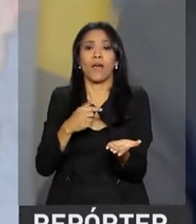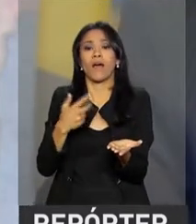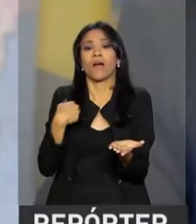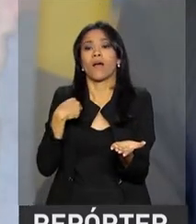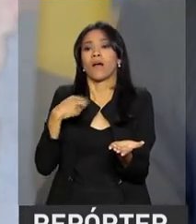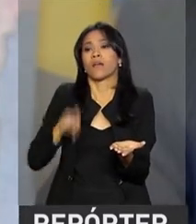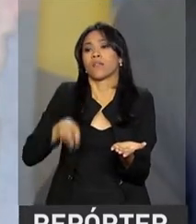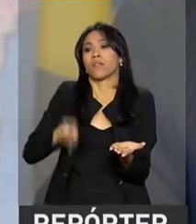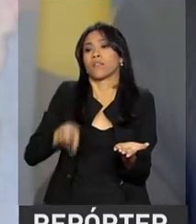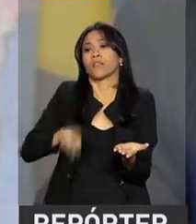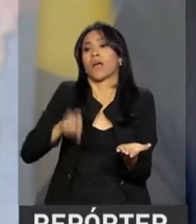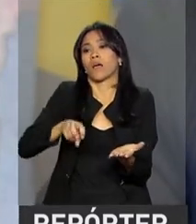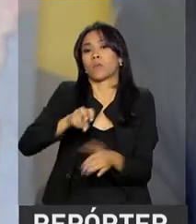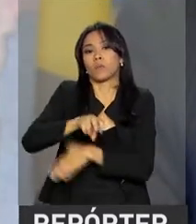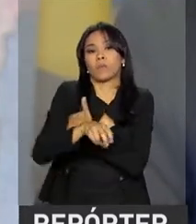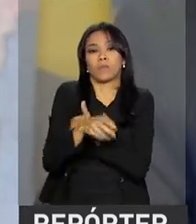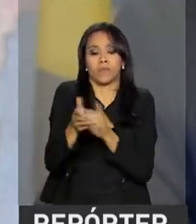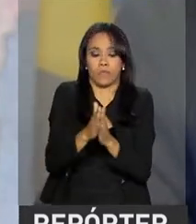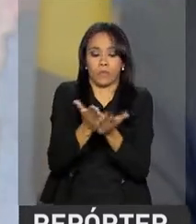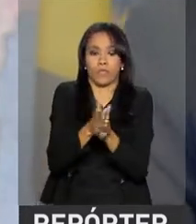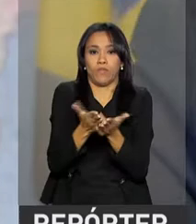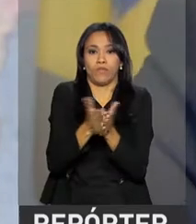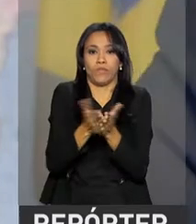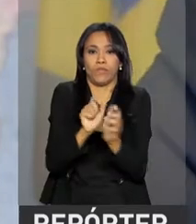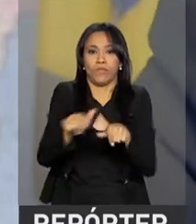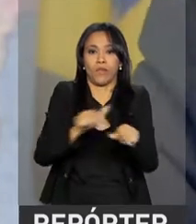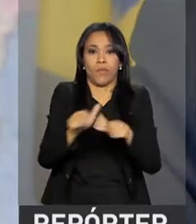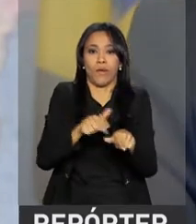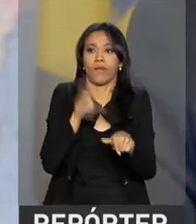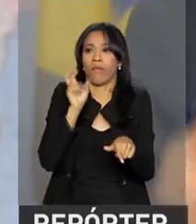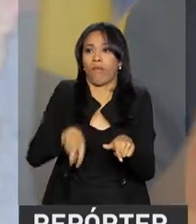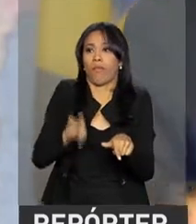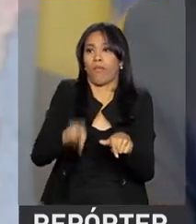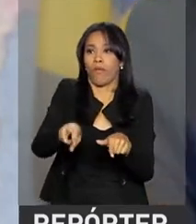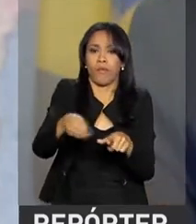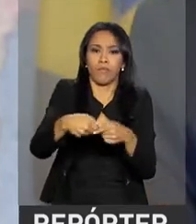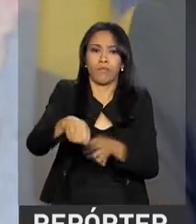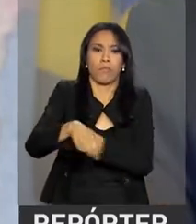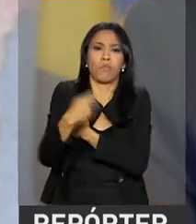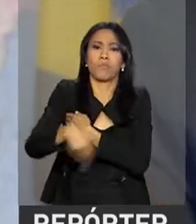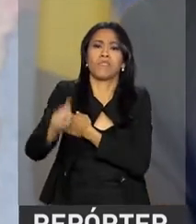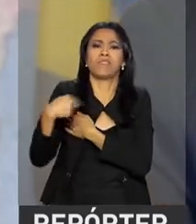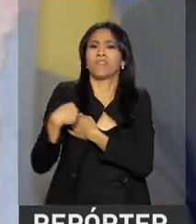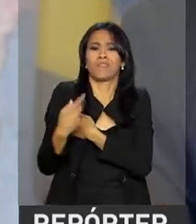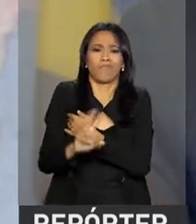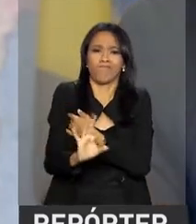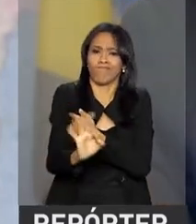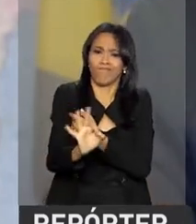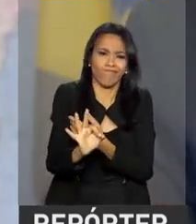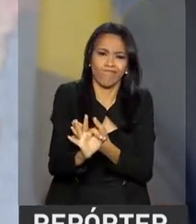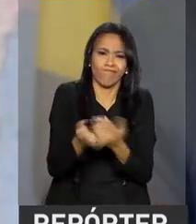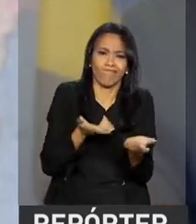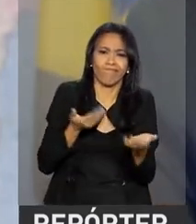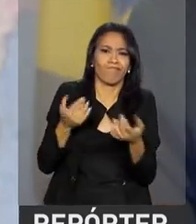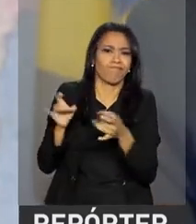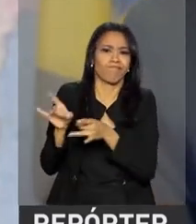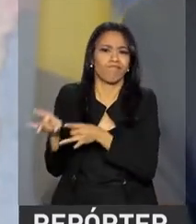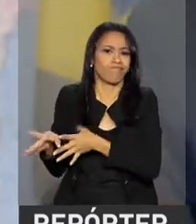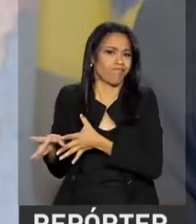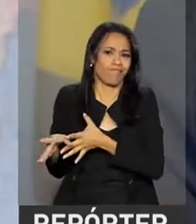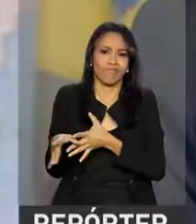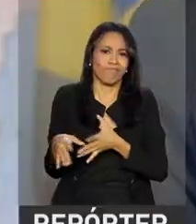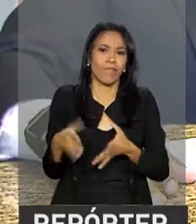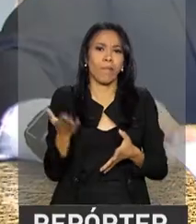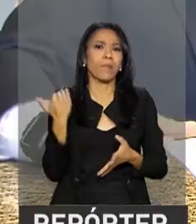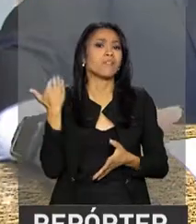andar com a carteira e meio físico e em muito pouco tempo ela vai deixar a carteira física